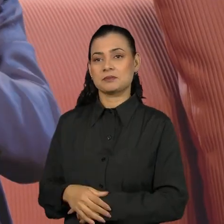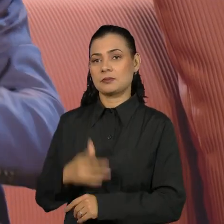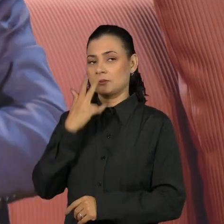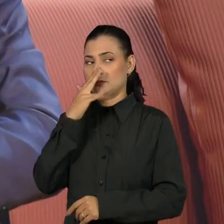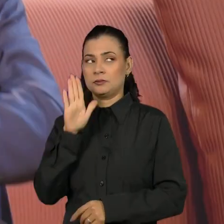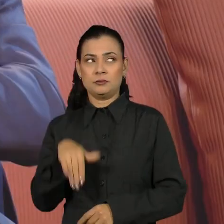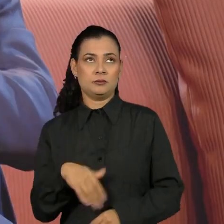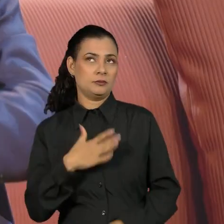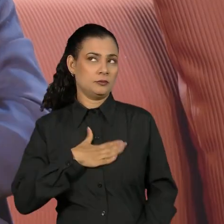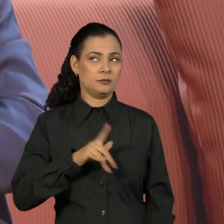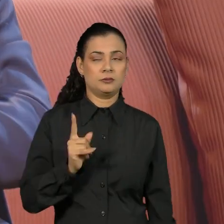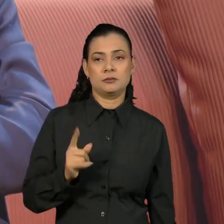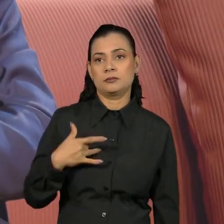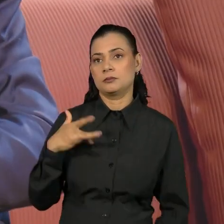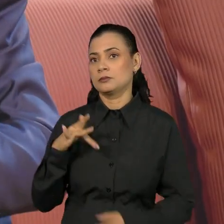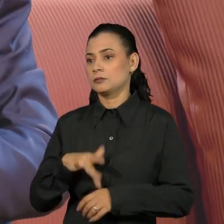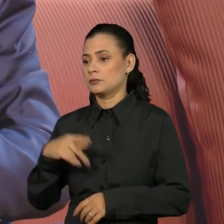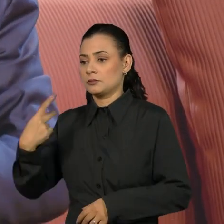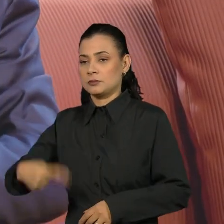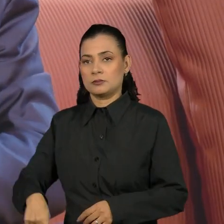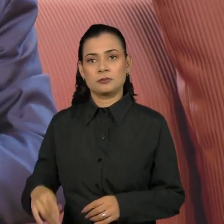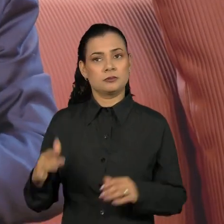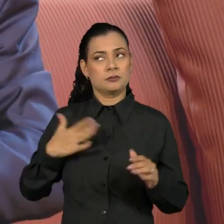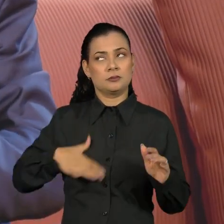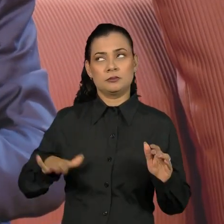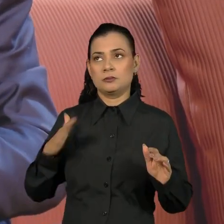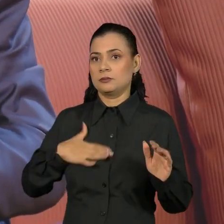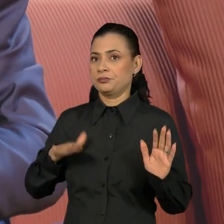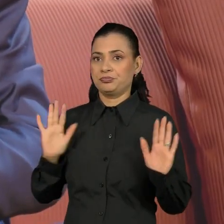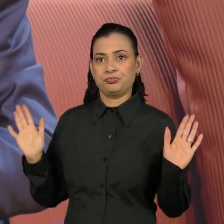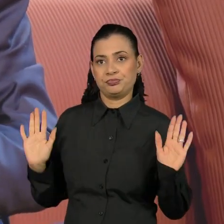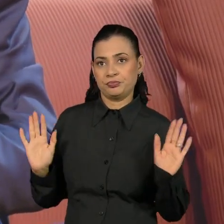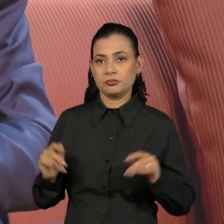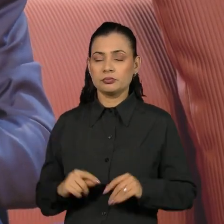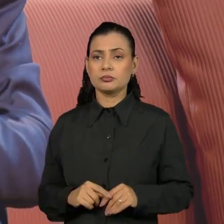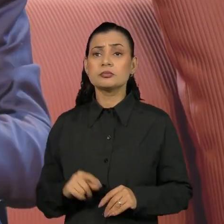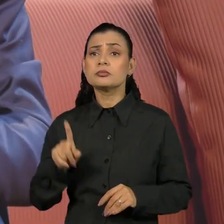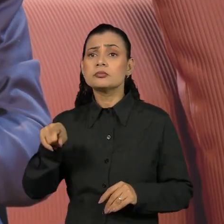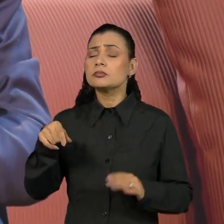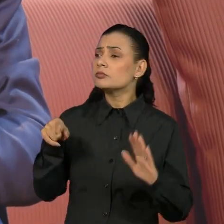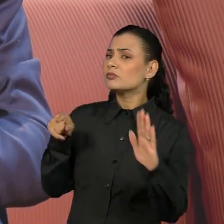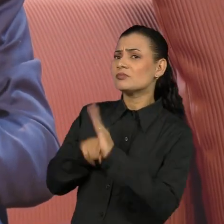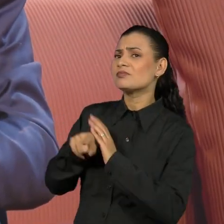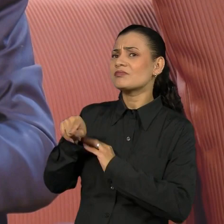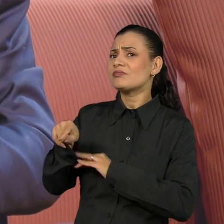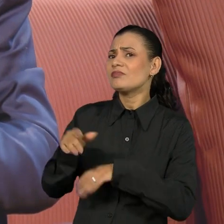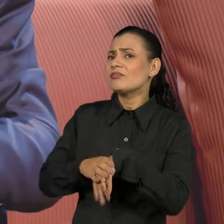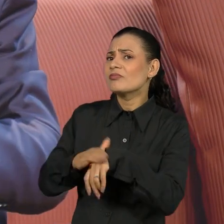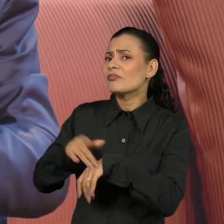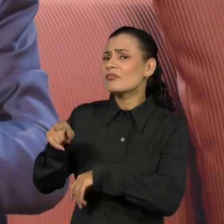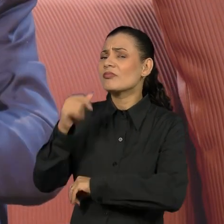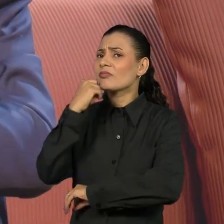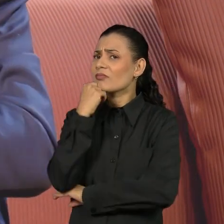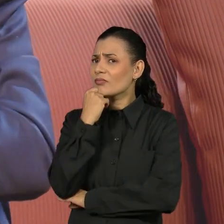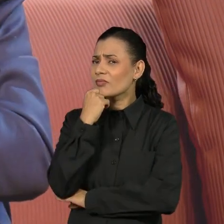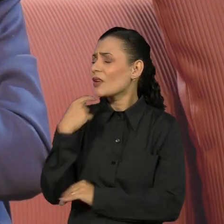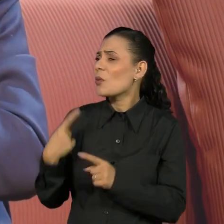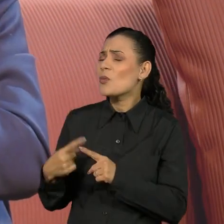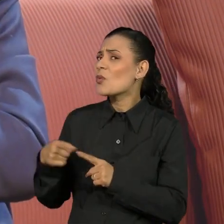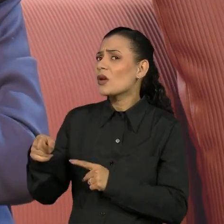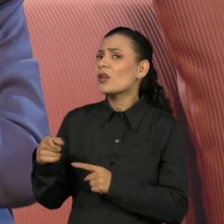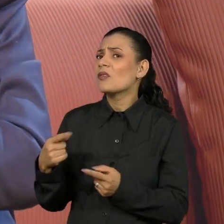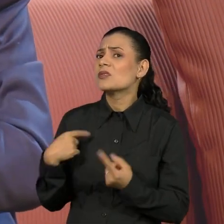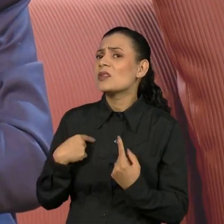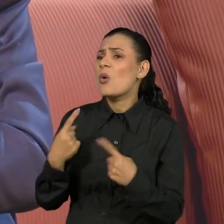São Paulo, não gostava de São Paulo e tal. Aí um dia perguntaram para ele, mas Vinícius de Moraes, por que